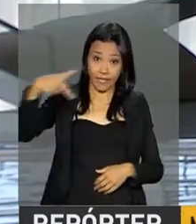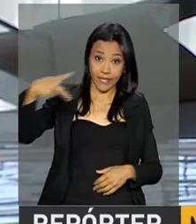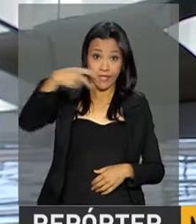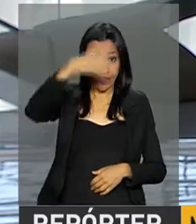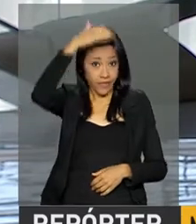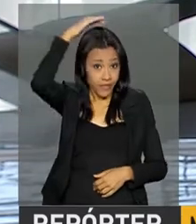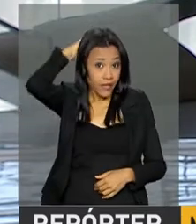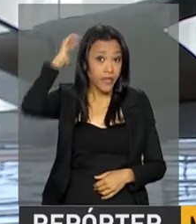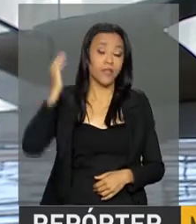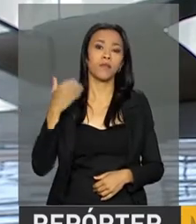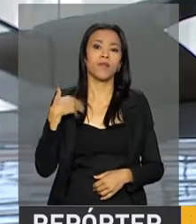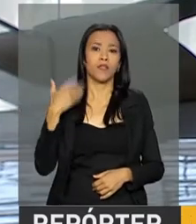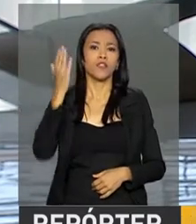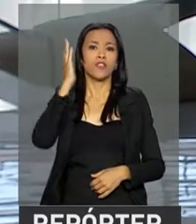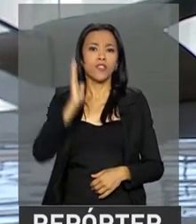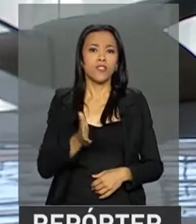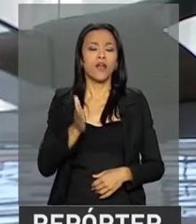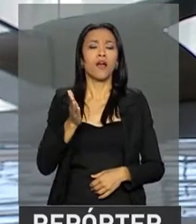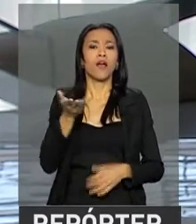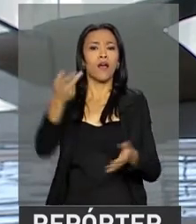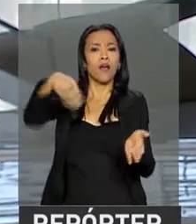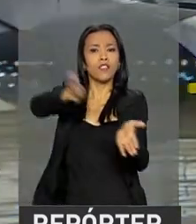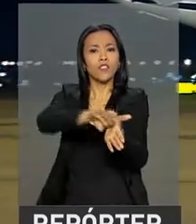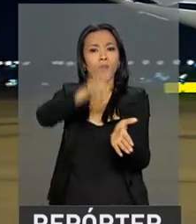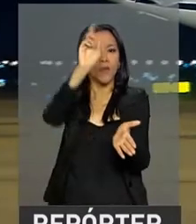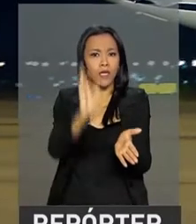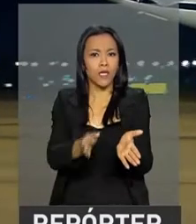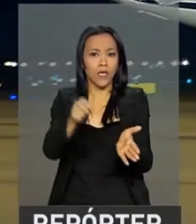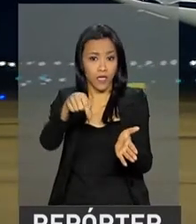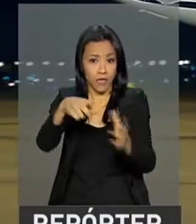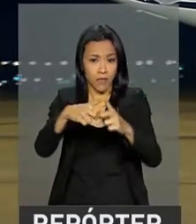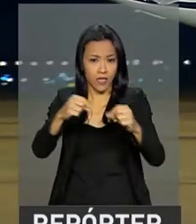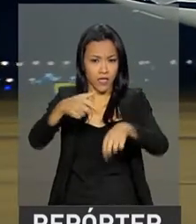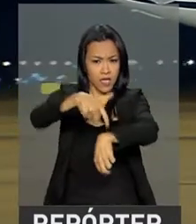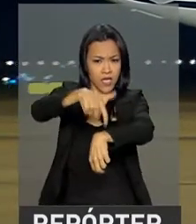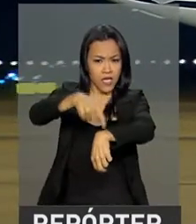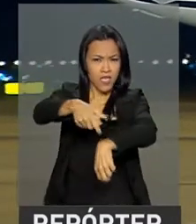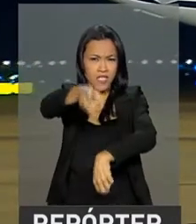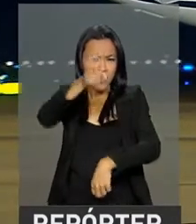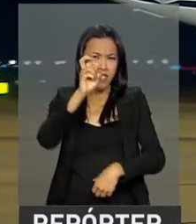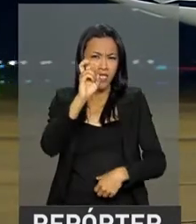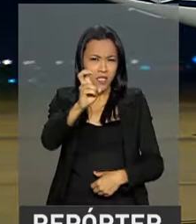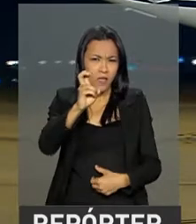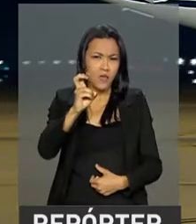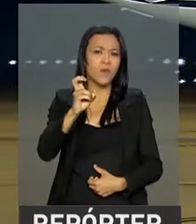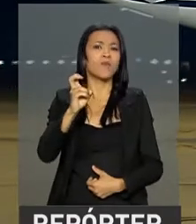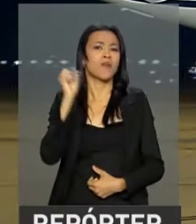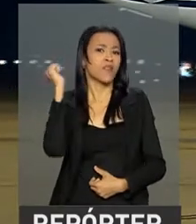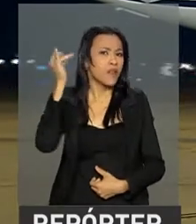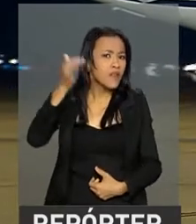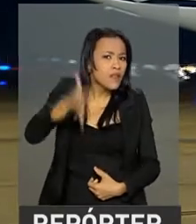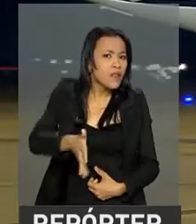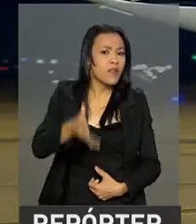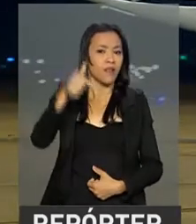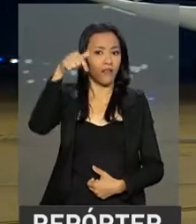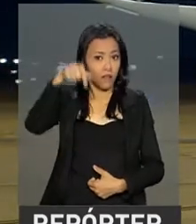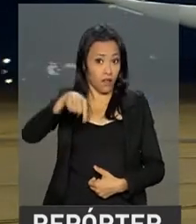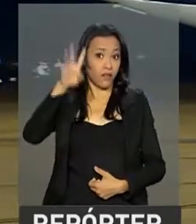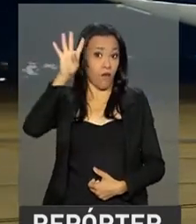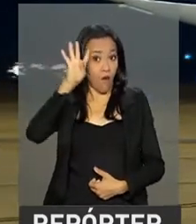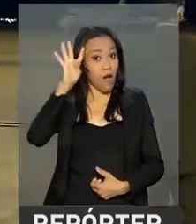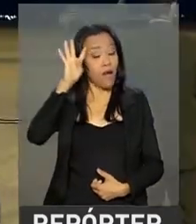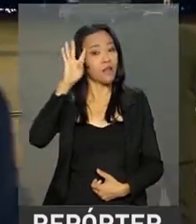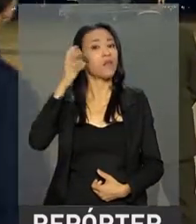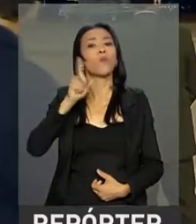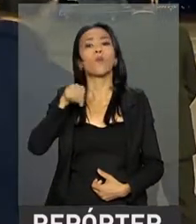Michel Temer desembarcou na base aérea de Brasília por volta das 5 horas da manhã desta quarta-feira, depois